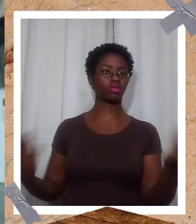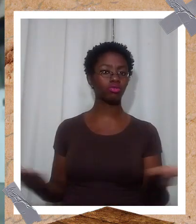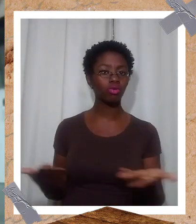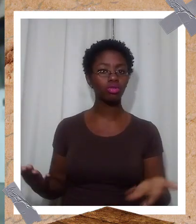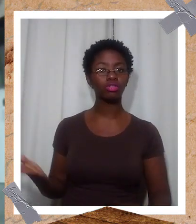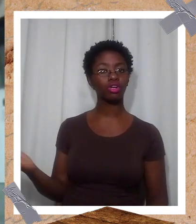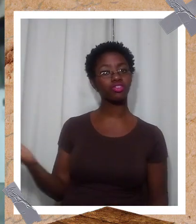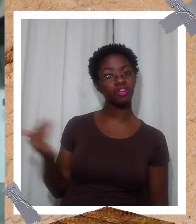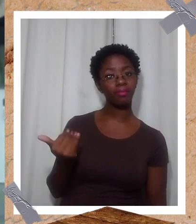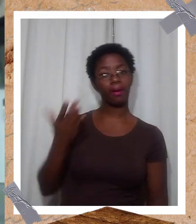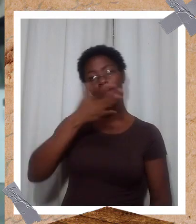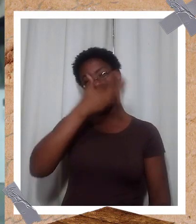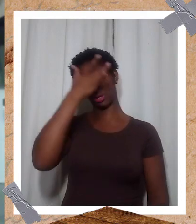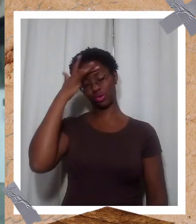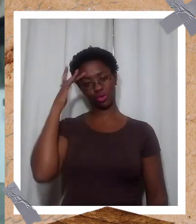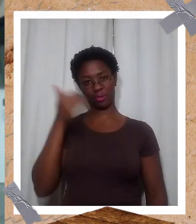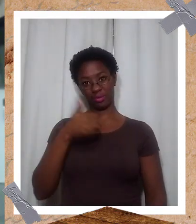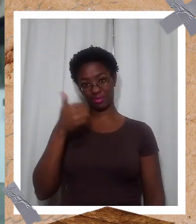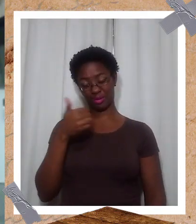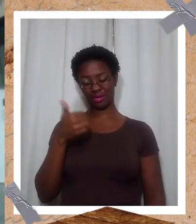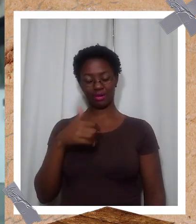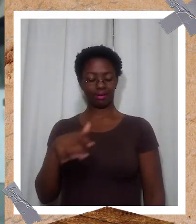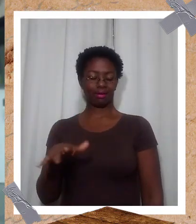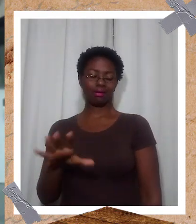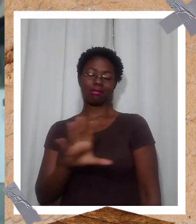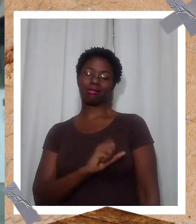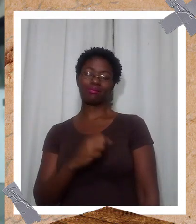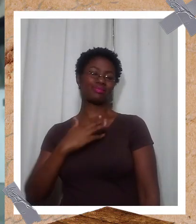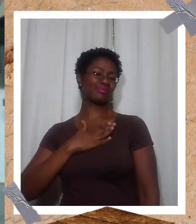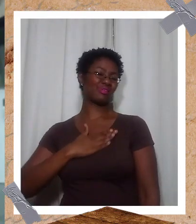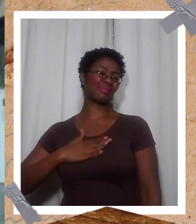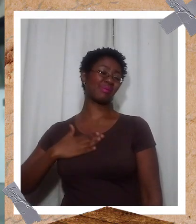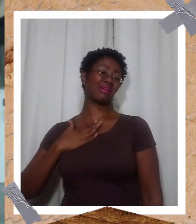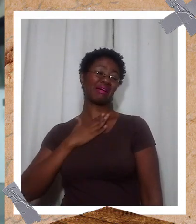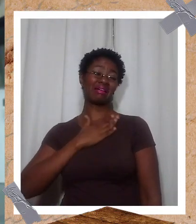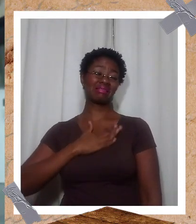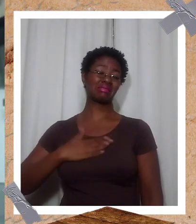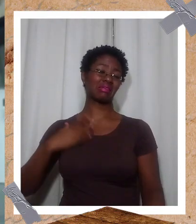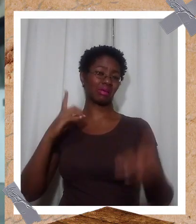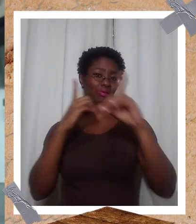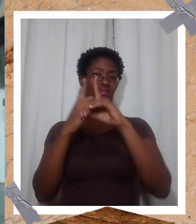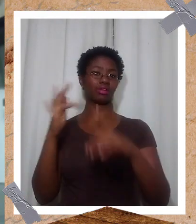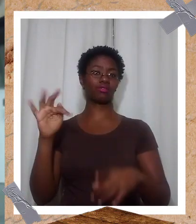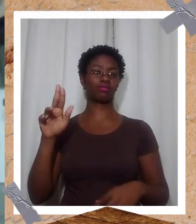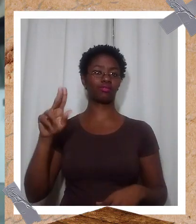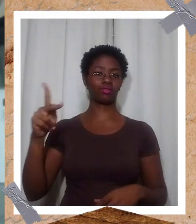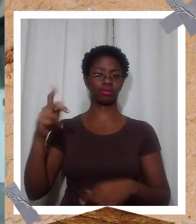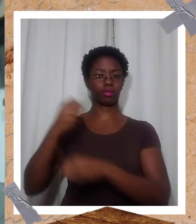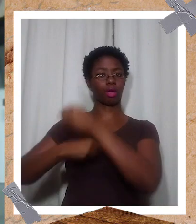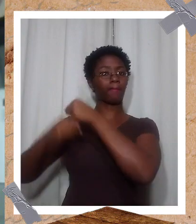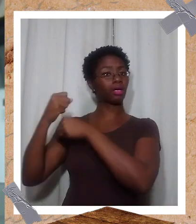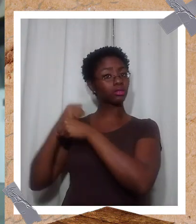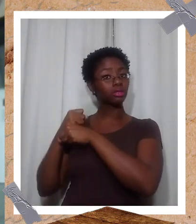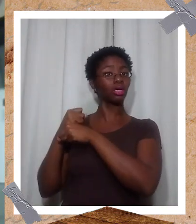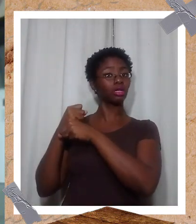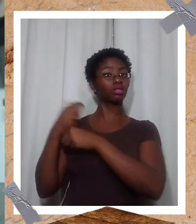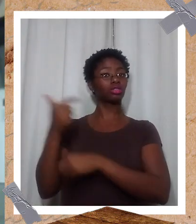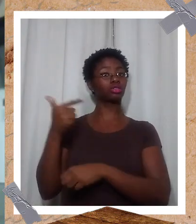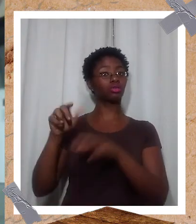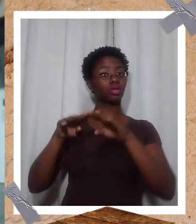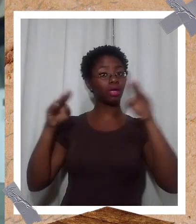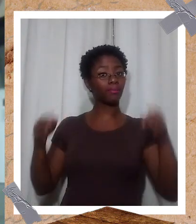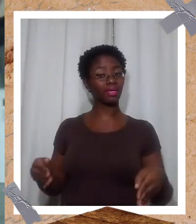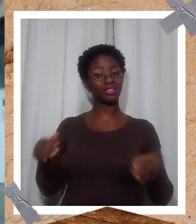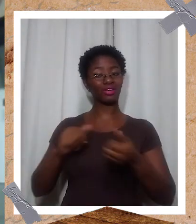roda uma pessoa que eu admiro muito, que eu tive o prazer de conhecer na FLUP do ano passado também. Essa segunda mesa que a gente